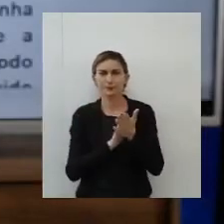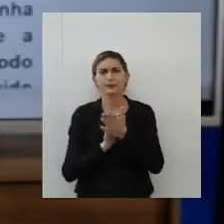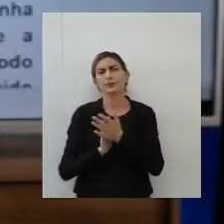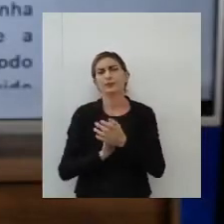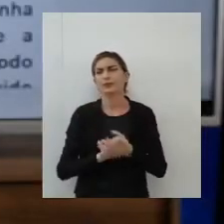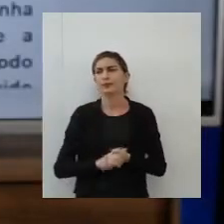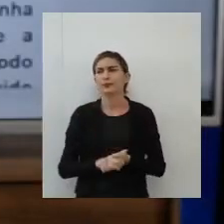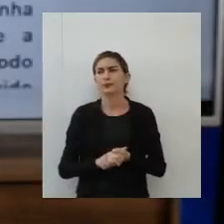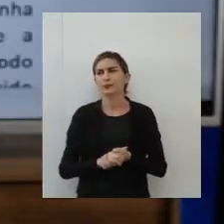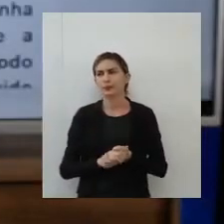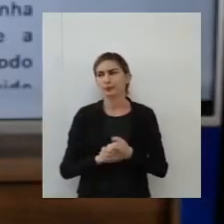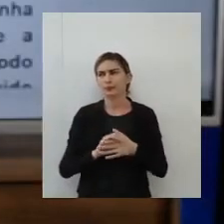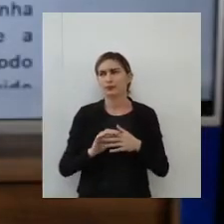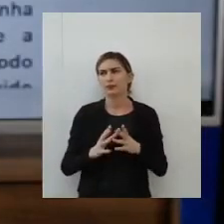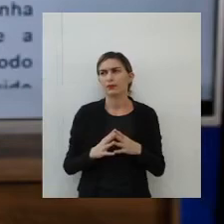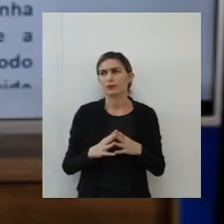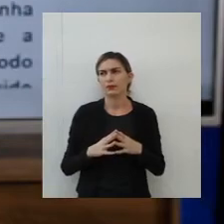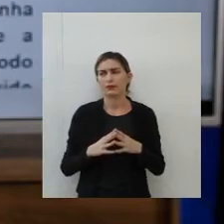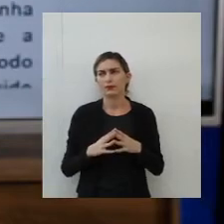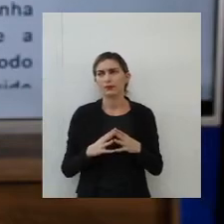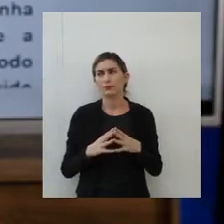Tá?